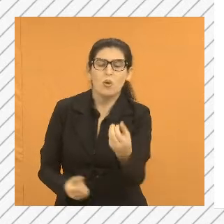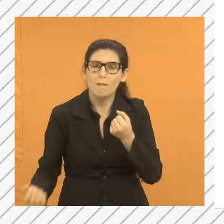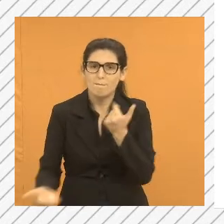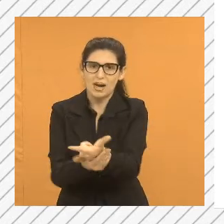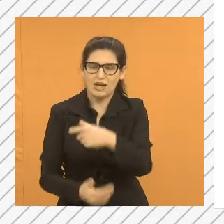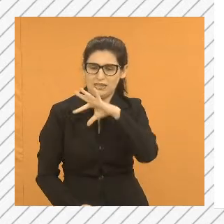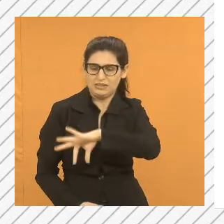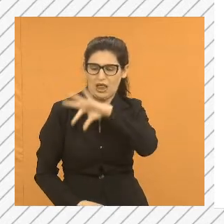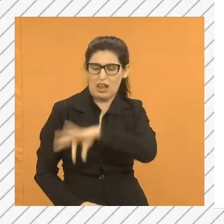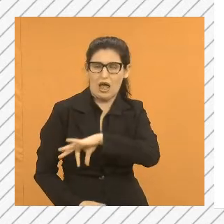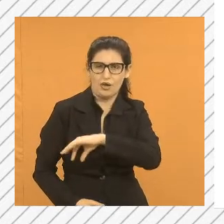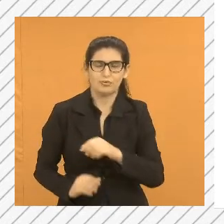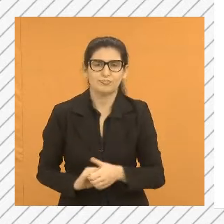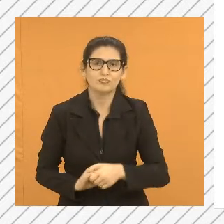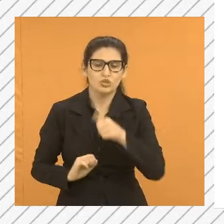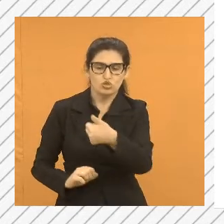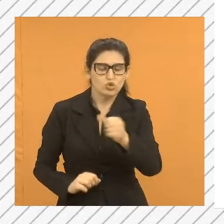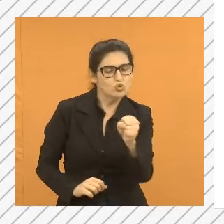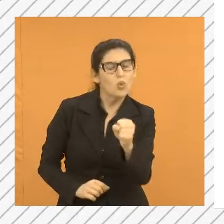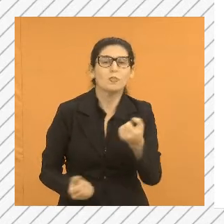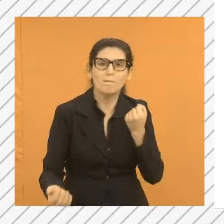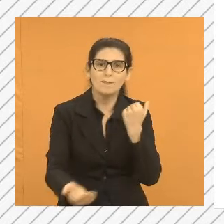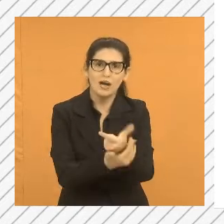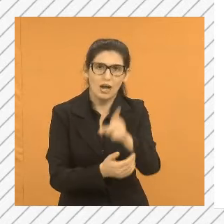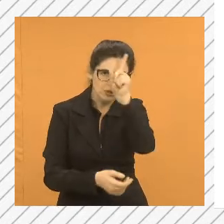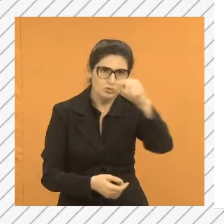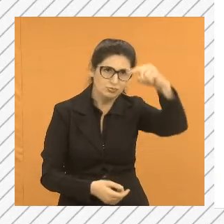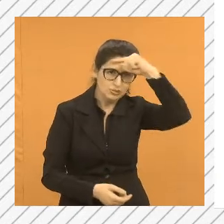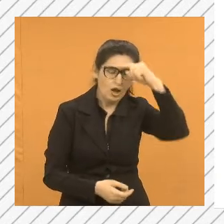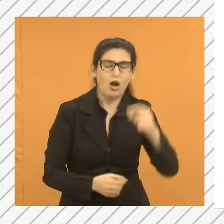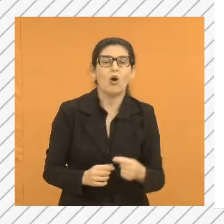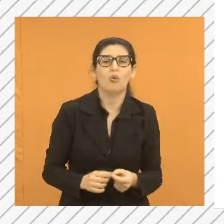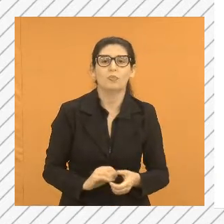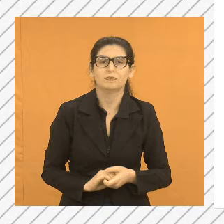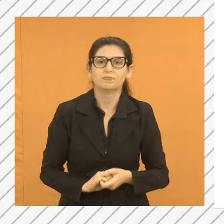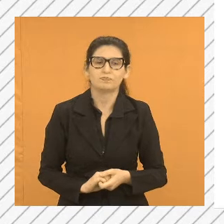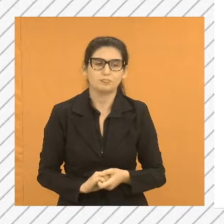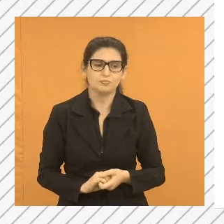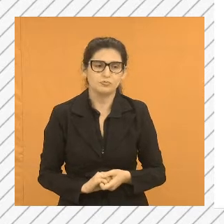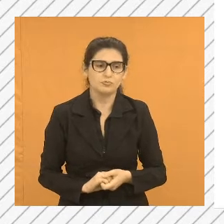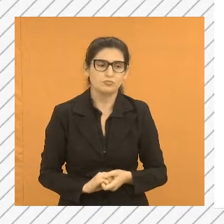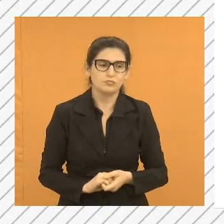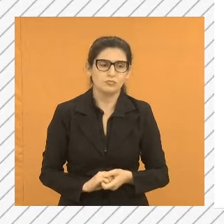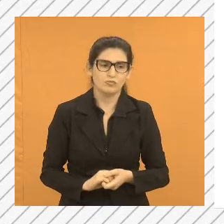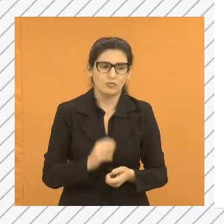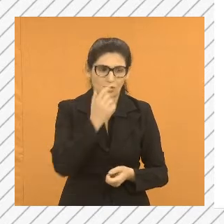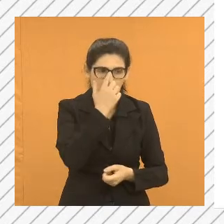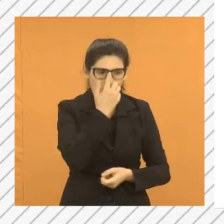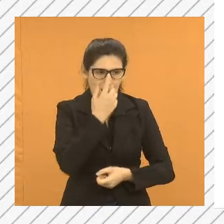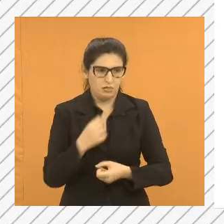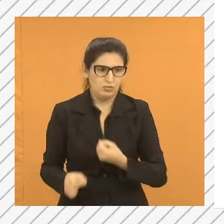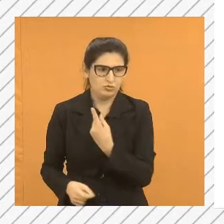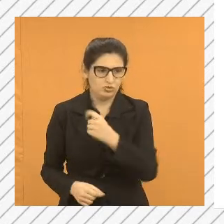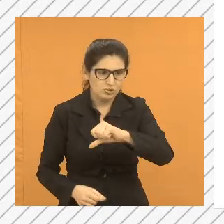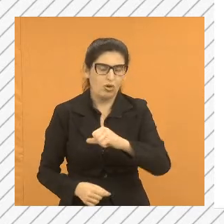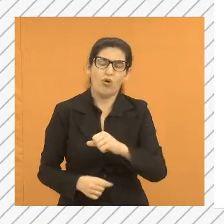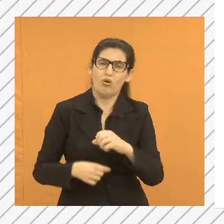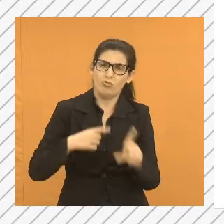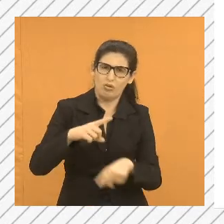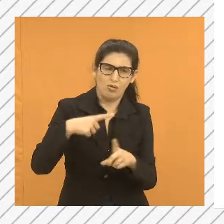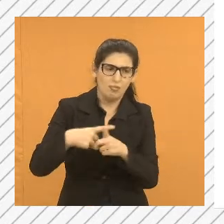pagamento, 18 para pagar hospitais e clínicas. Então, só aí nós estamos falando de 19 com